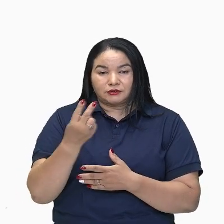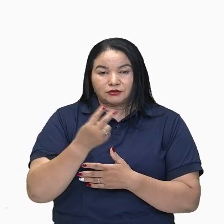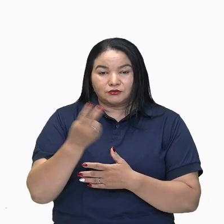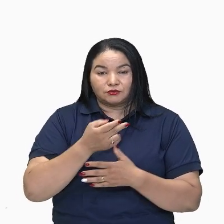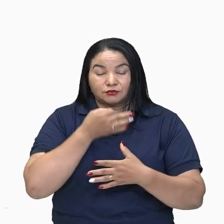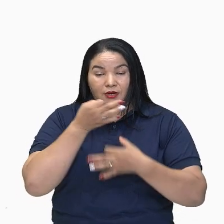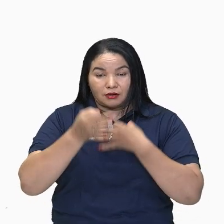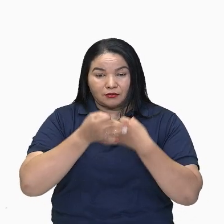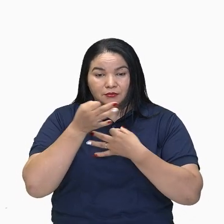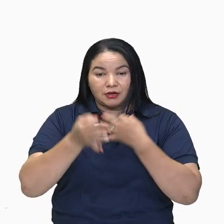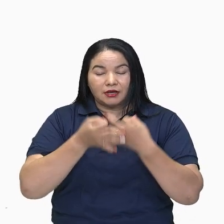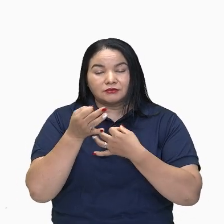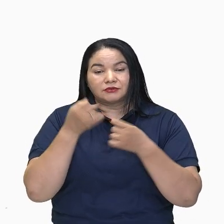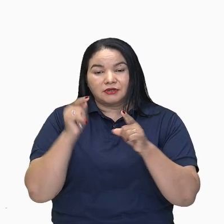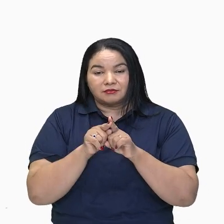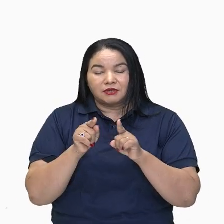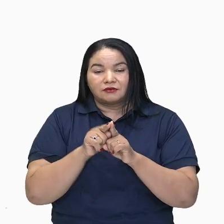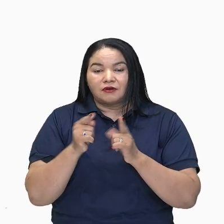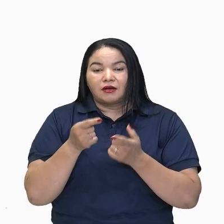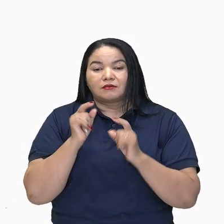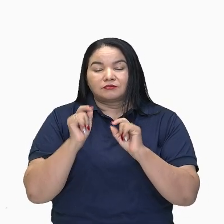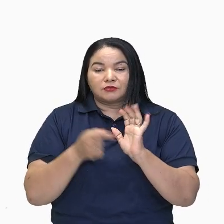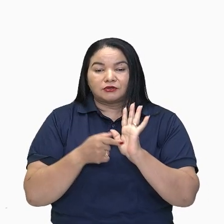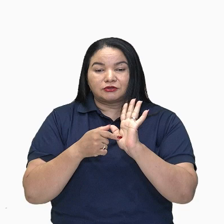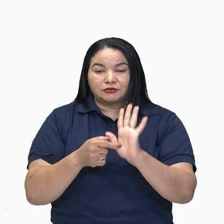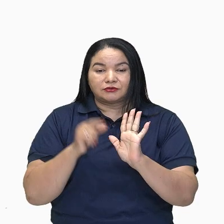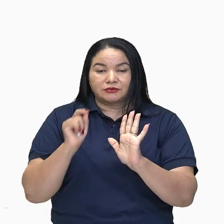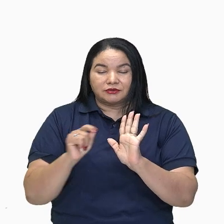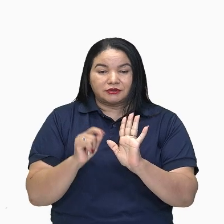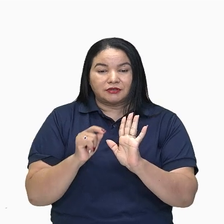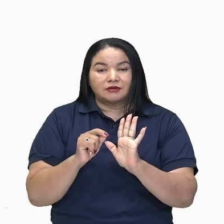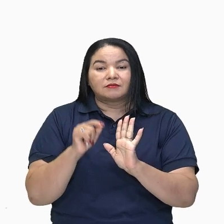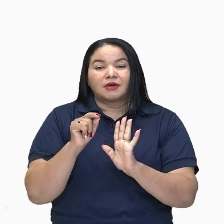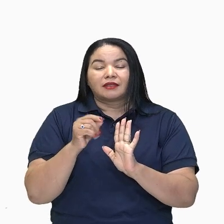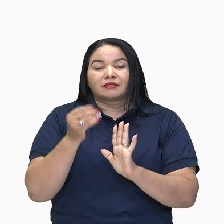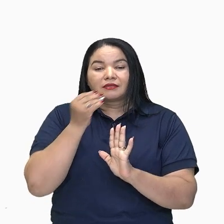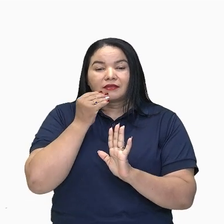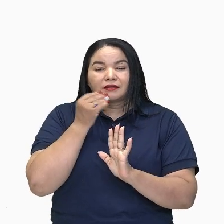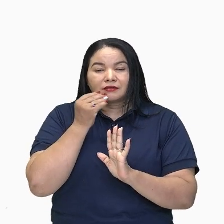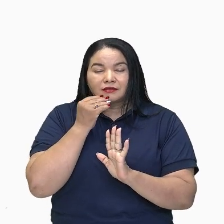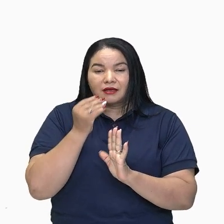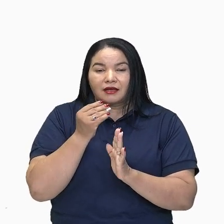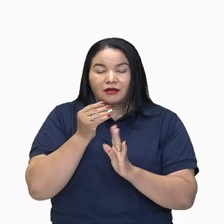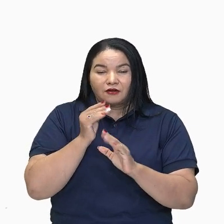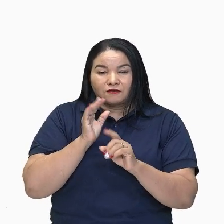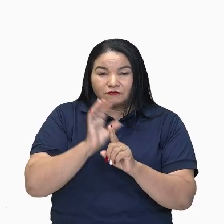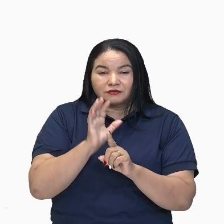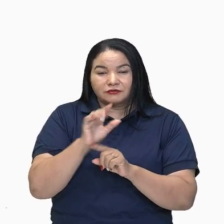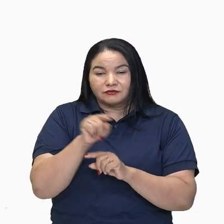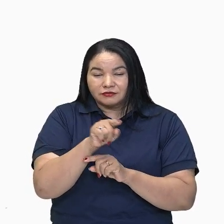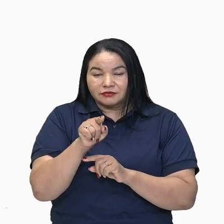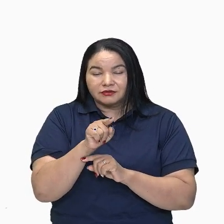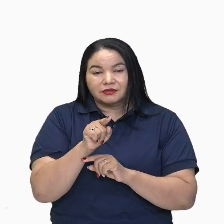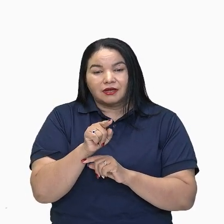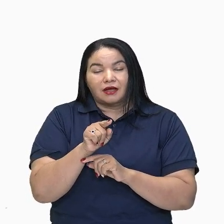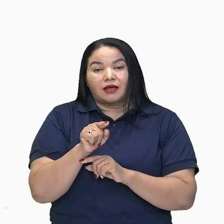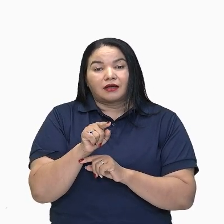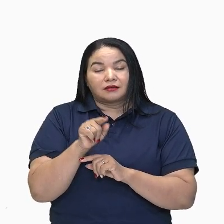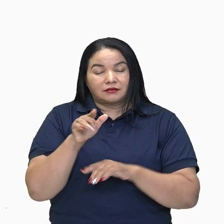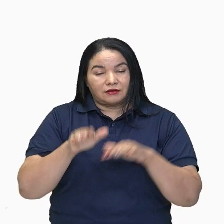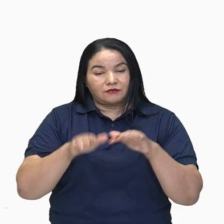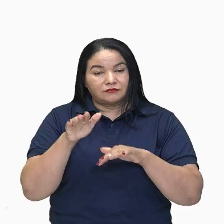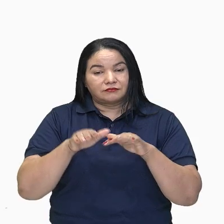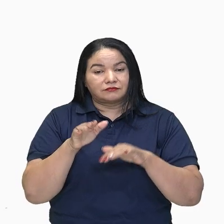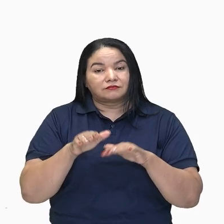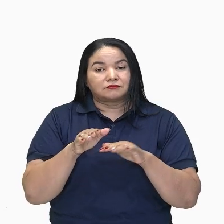aí para comprovar, ou seja, para convencer a outra pessoa de que as pessoas são descuidadas,